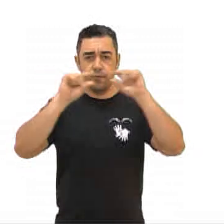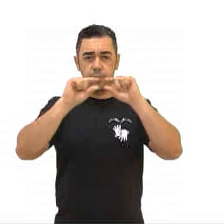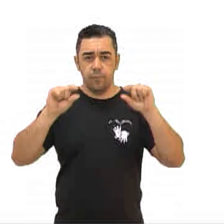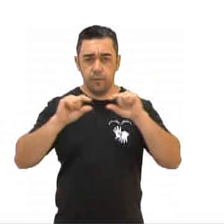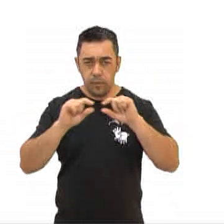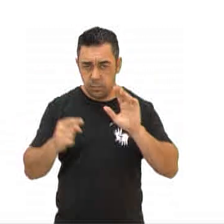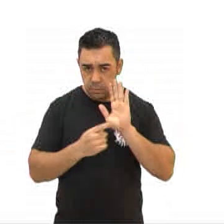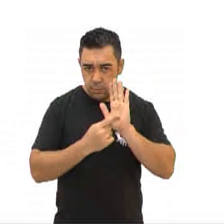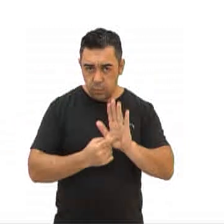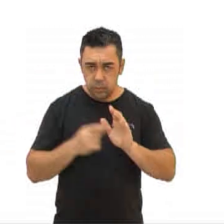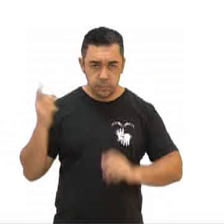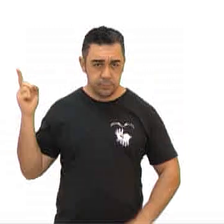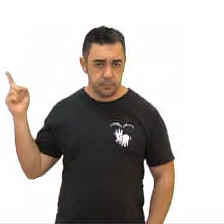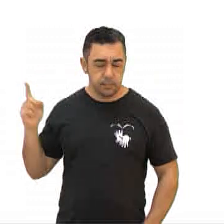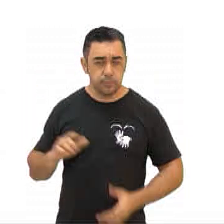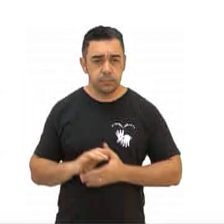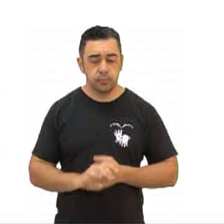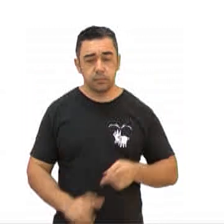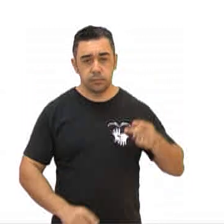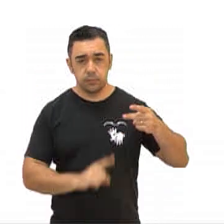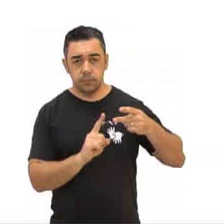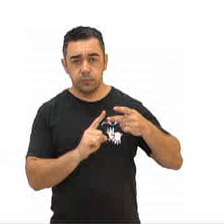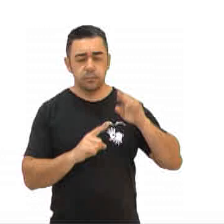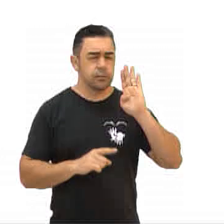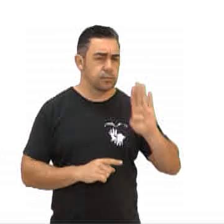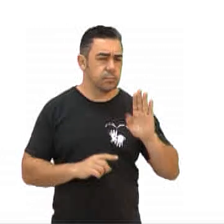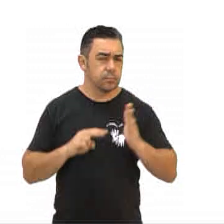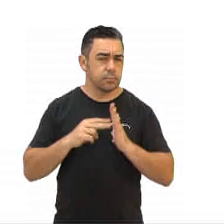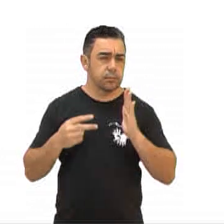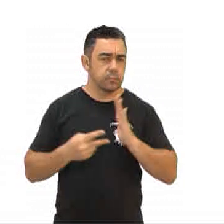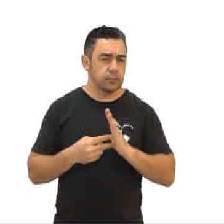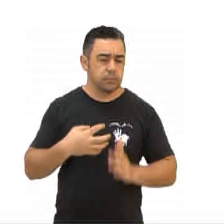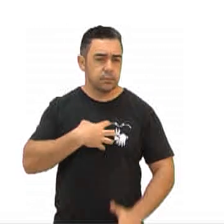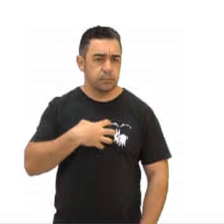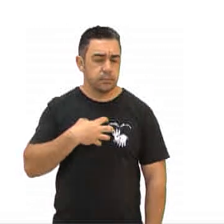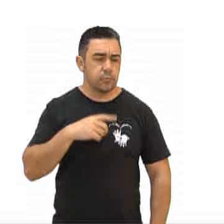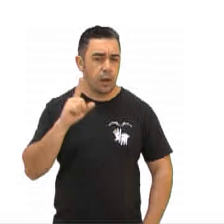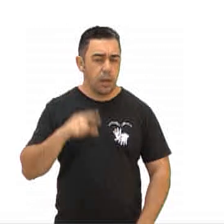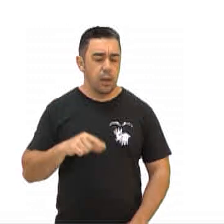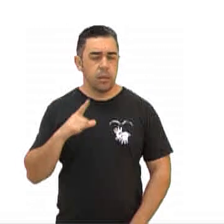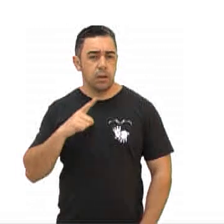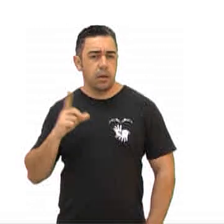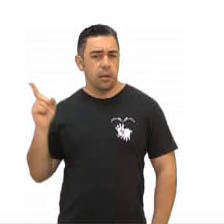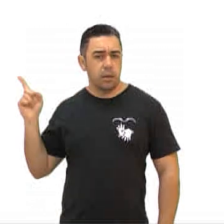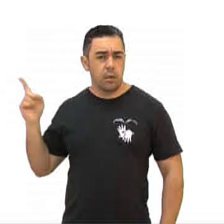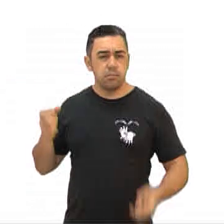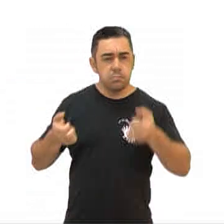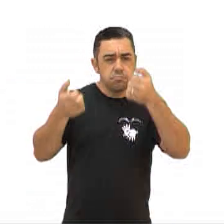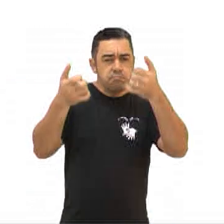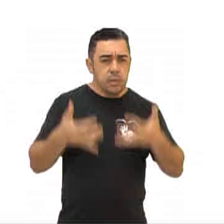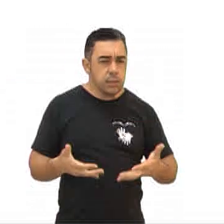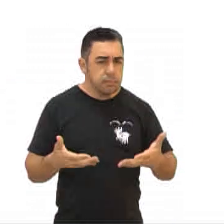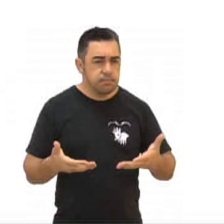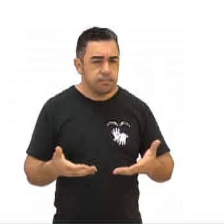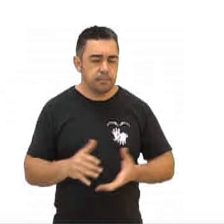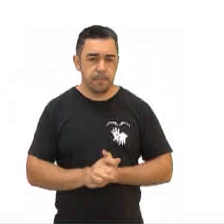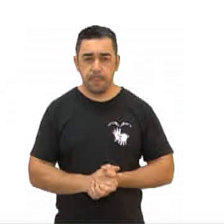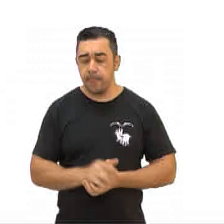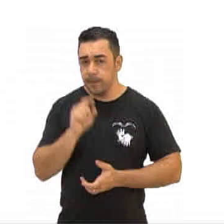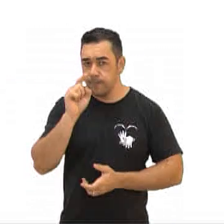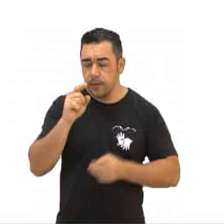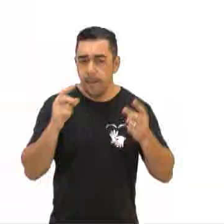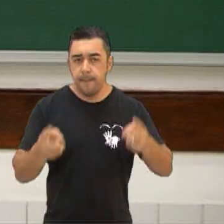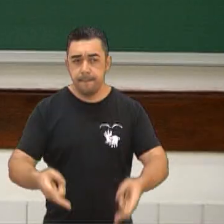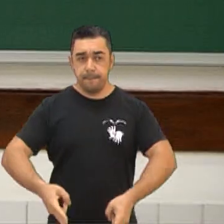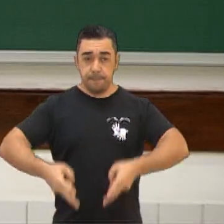no fragmento? Letra B. Que efeito de sentido esse recurso produz? Explique. Observem